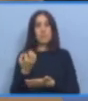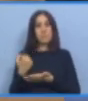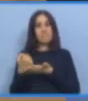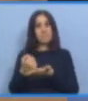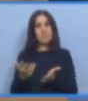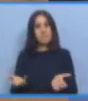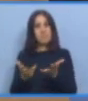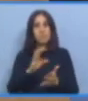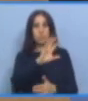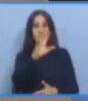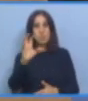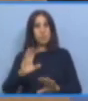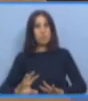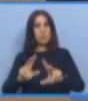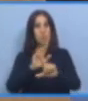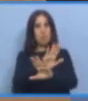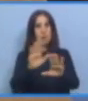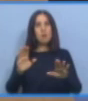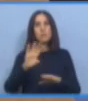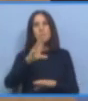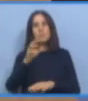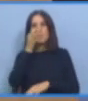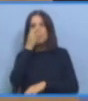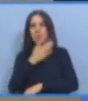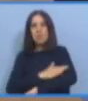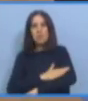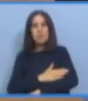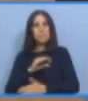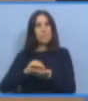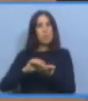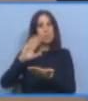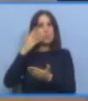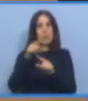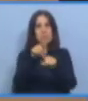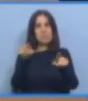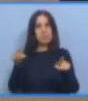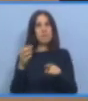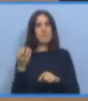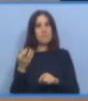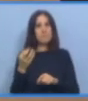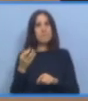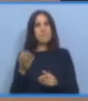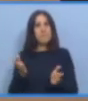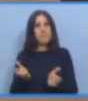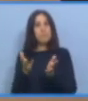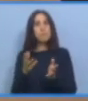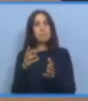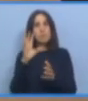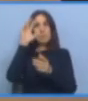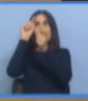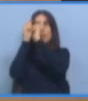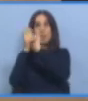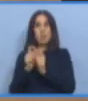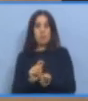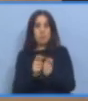que os países em desenvolvimento, os países mais frágeis, mais pobres, possam receber para se adaptarem às alterações